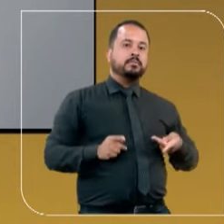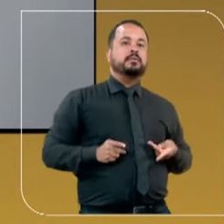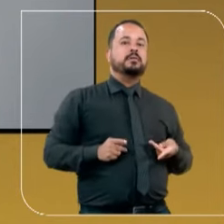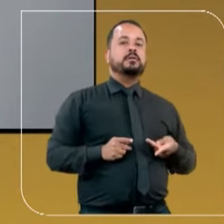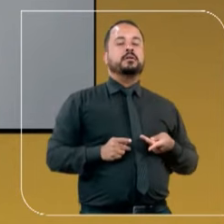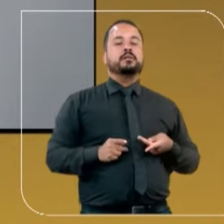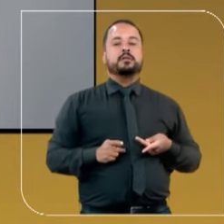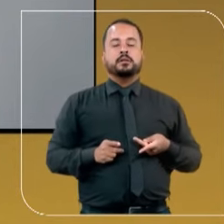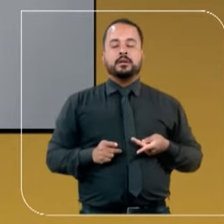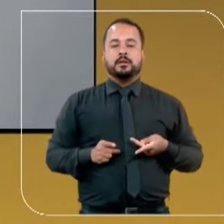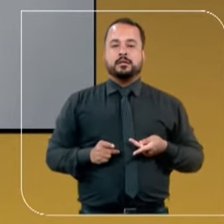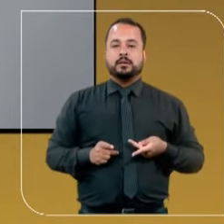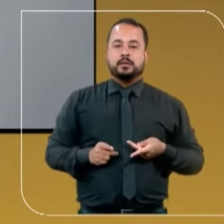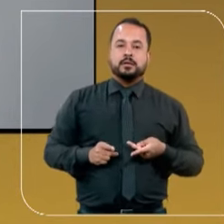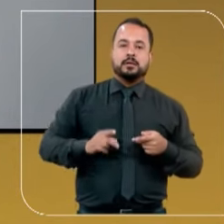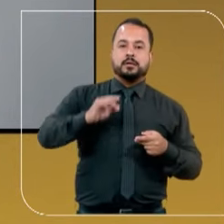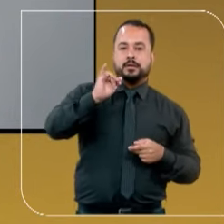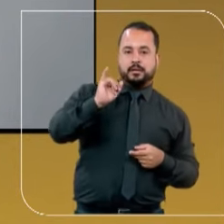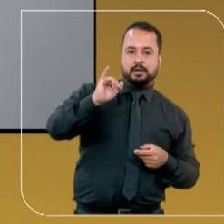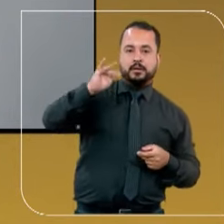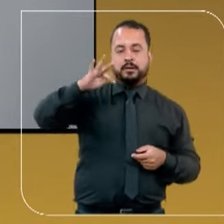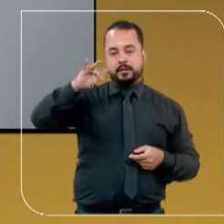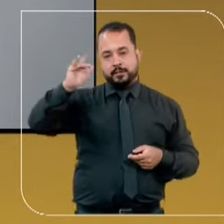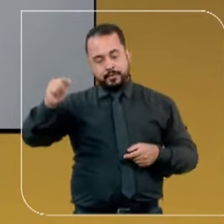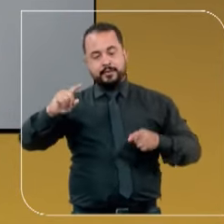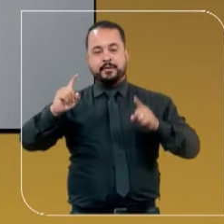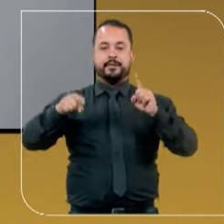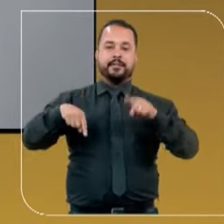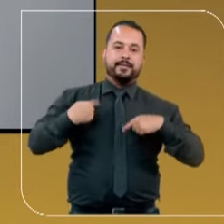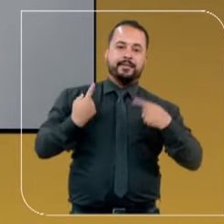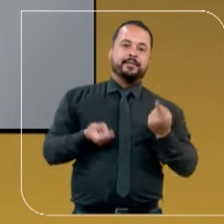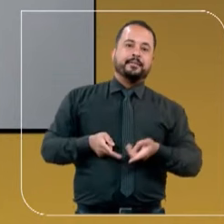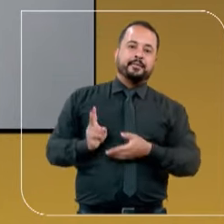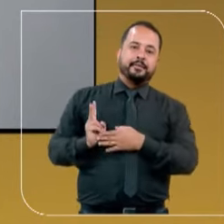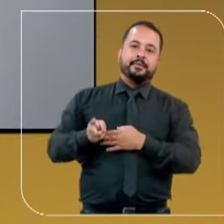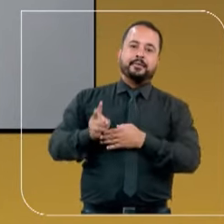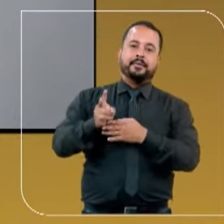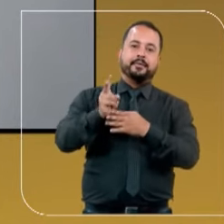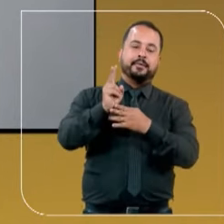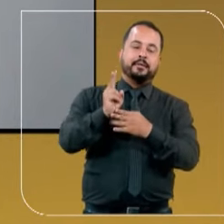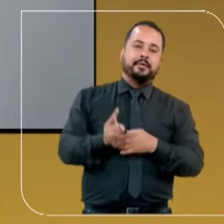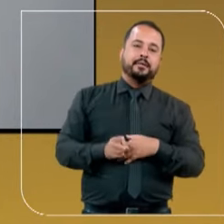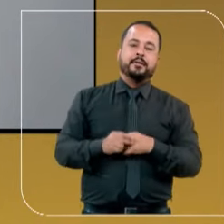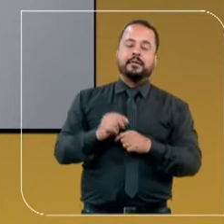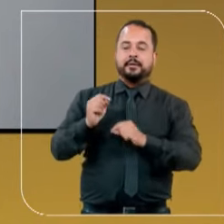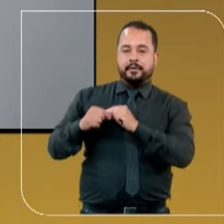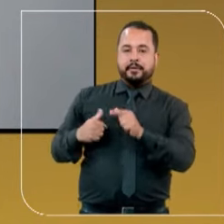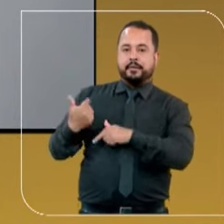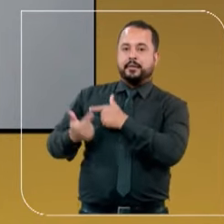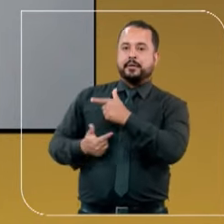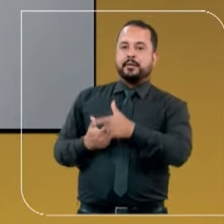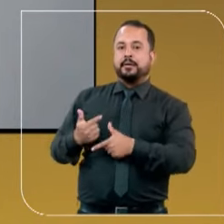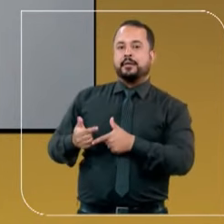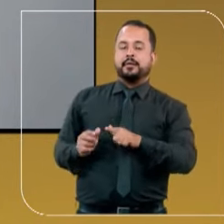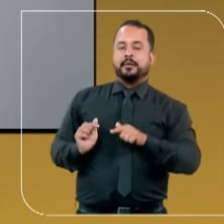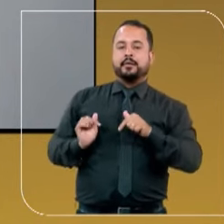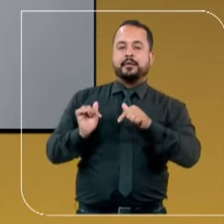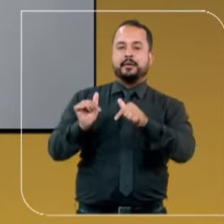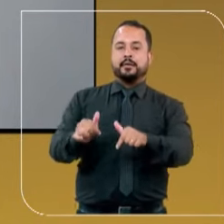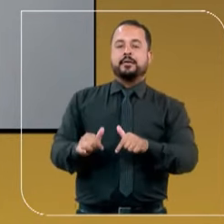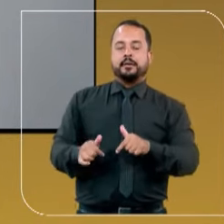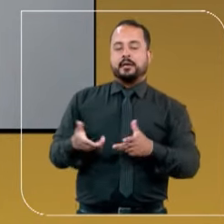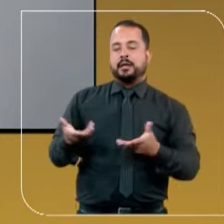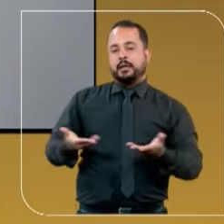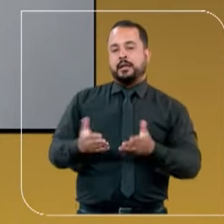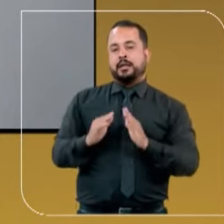IFAM já começa com um grande desafio: dar continuidade ao profícuo trabalho desempenhado nessa